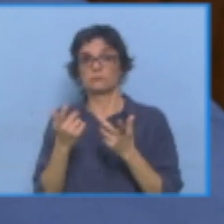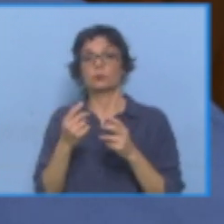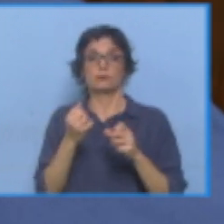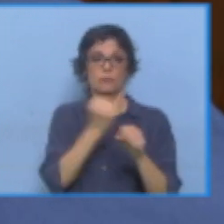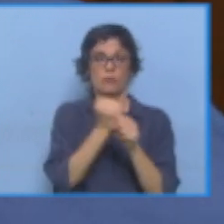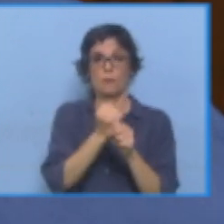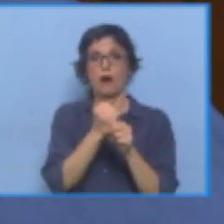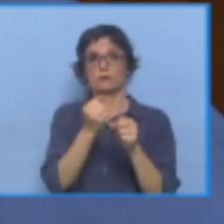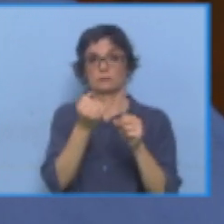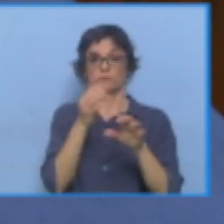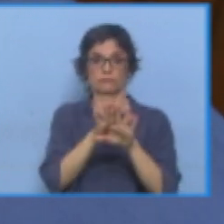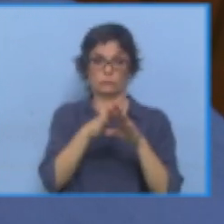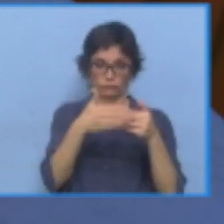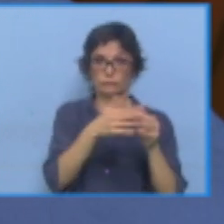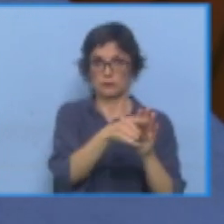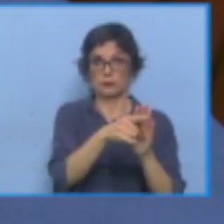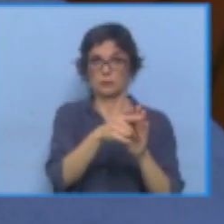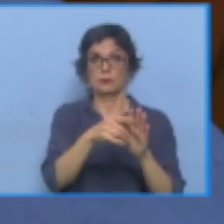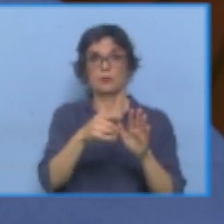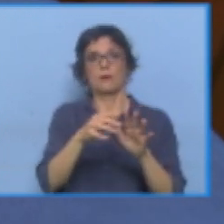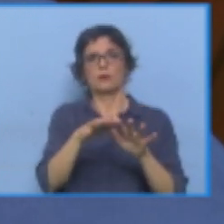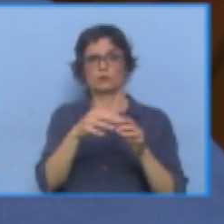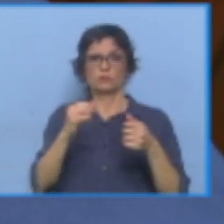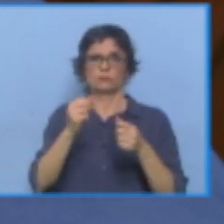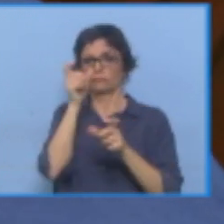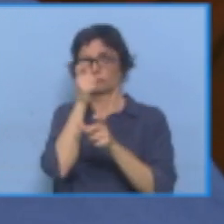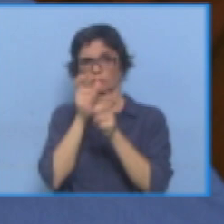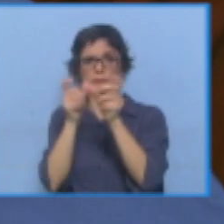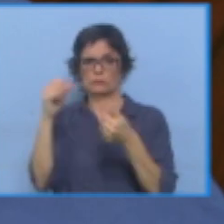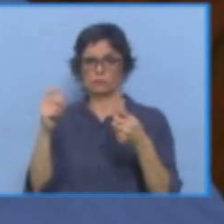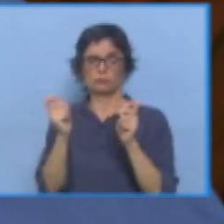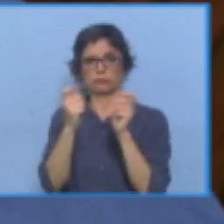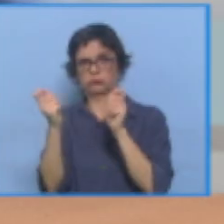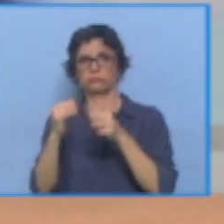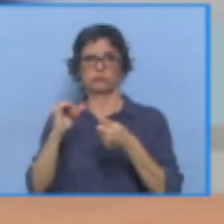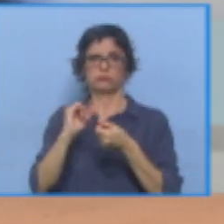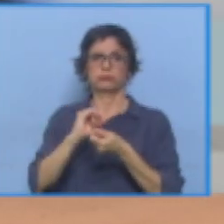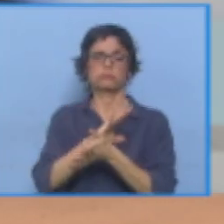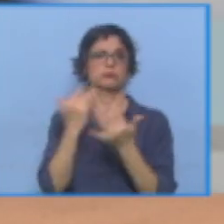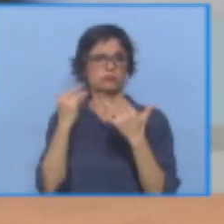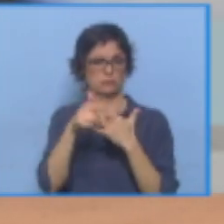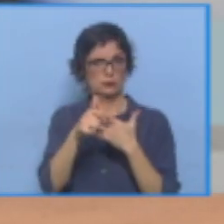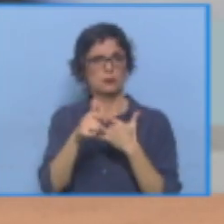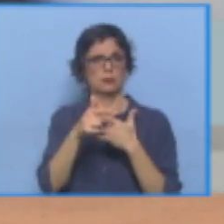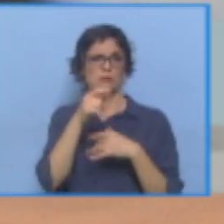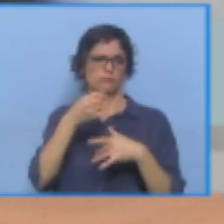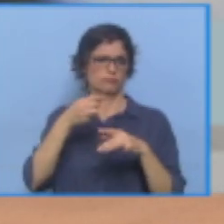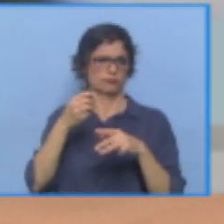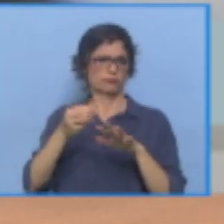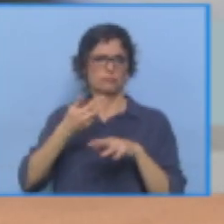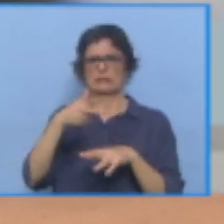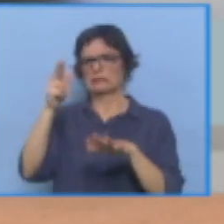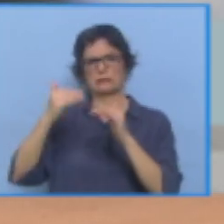porta fechada, estamos a falar de centenas de jornalistas que, enquanto os trabalhos estão a decorrer à porta fechada,